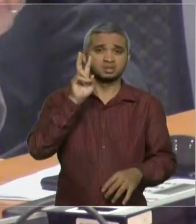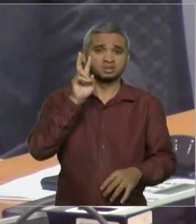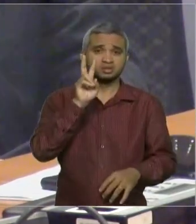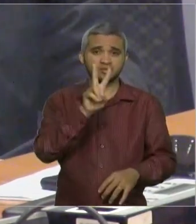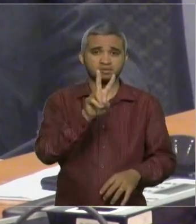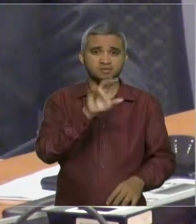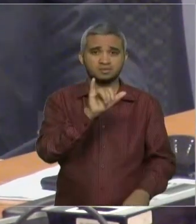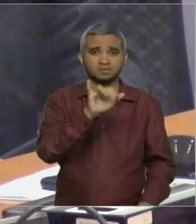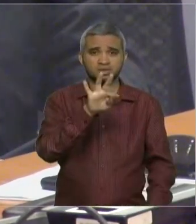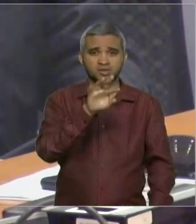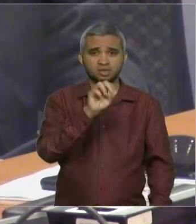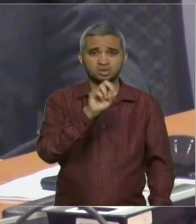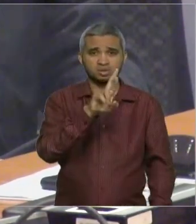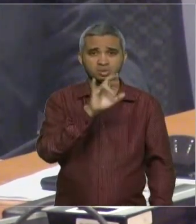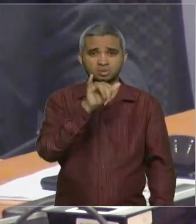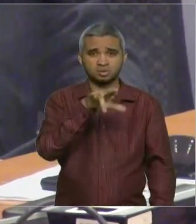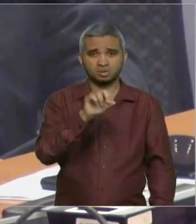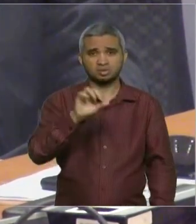não vamos para Bacabal.